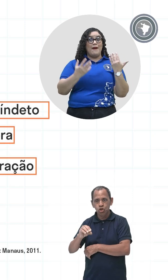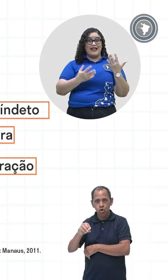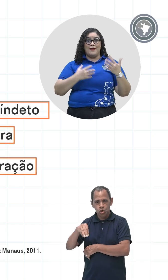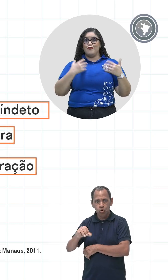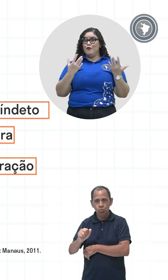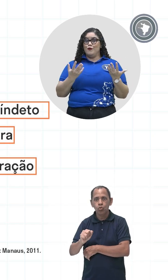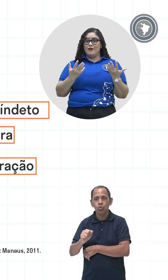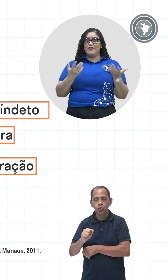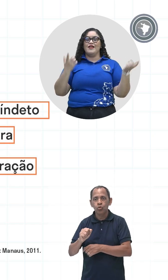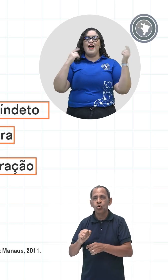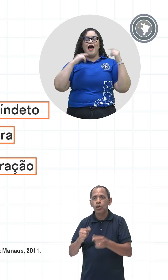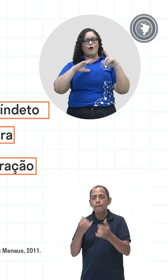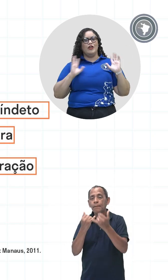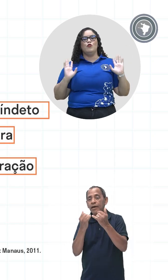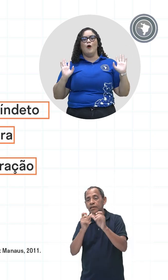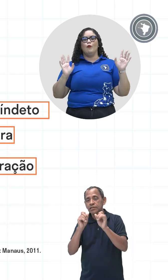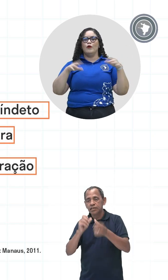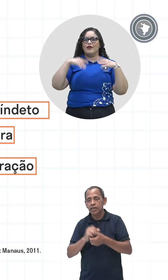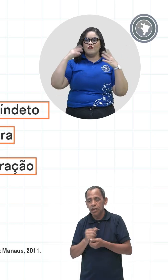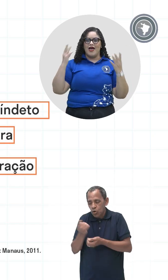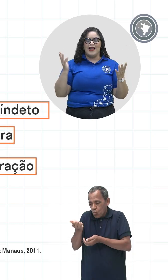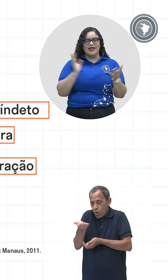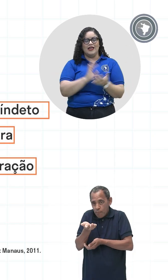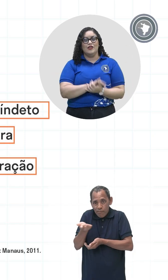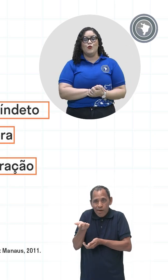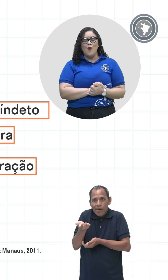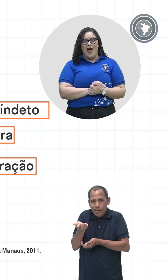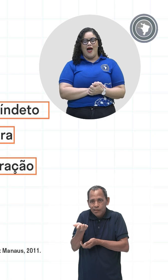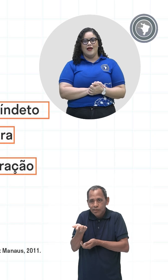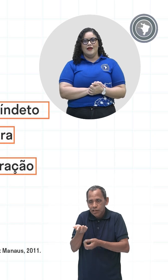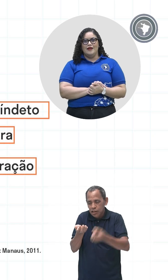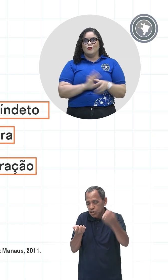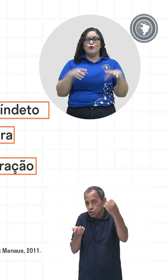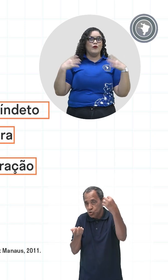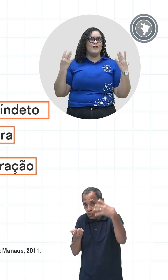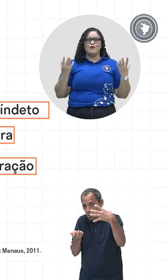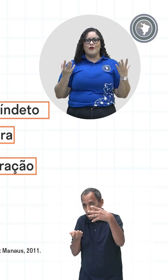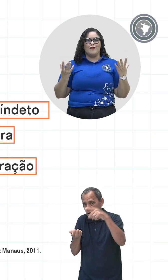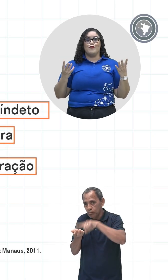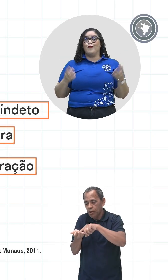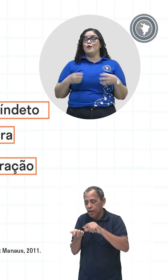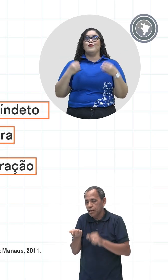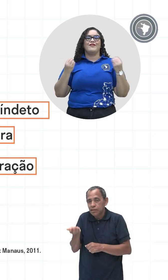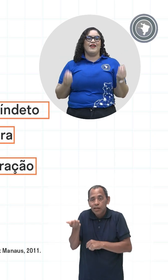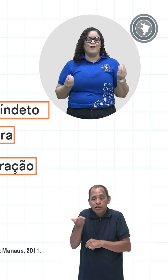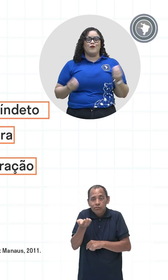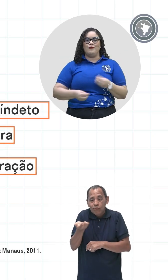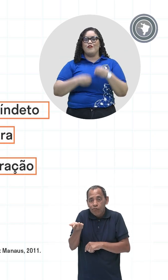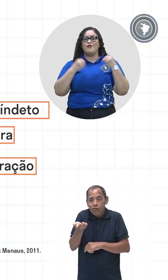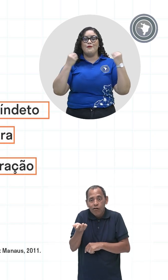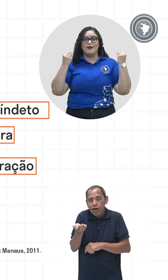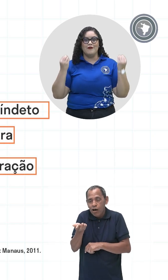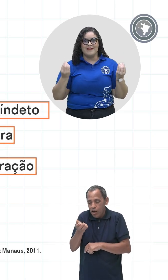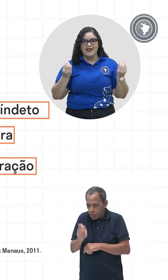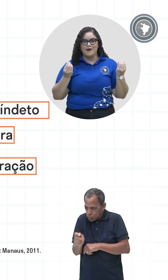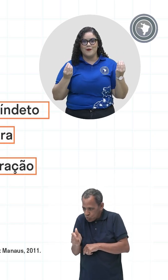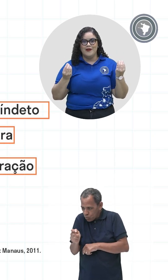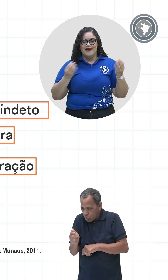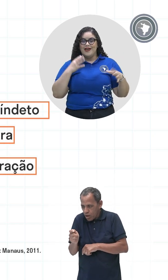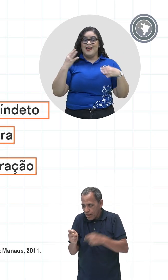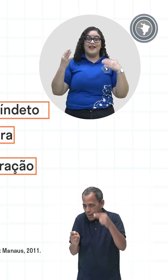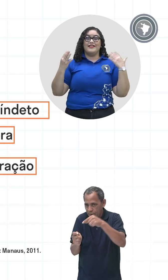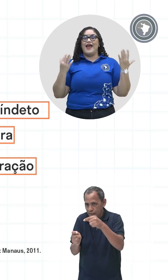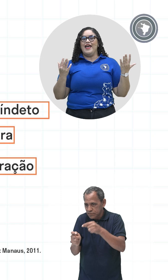como uma pétala de luz, a um gnomo que está ali no ar. Tudo isso, gente, sobre o isqueiro, sobre a chama que o